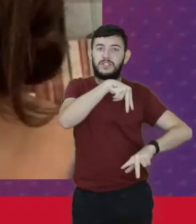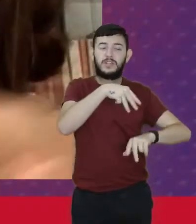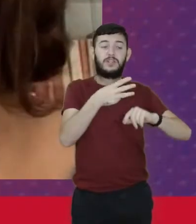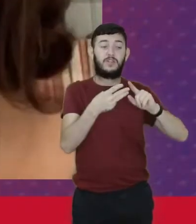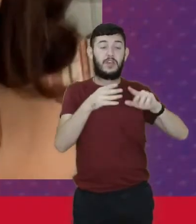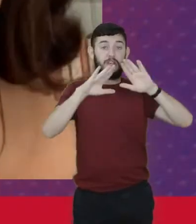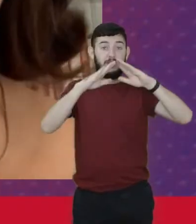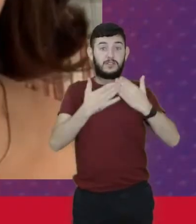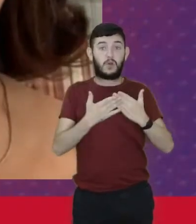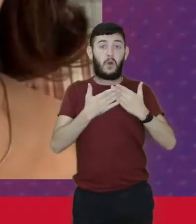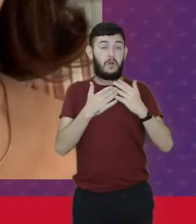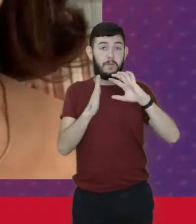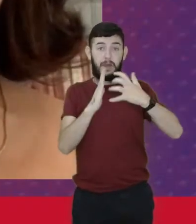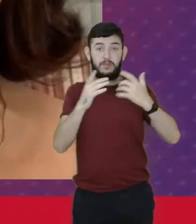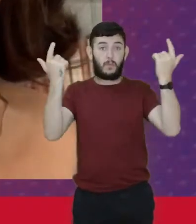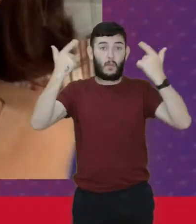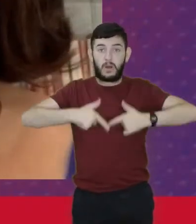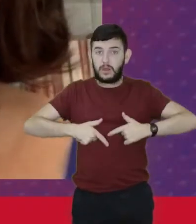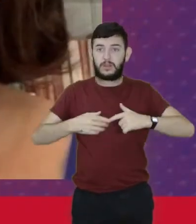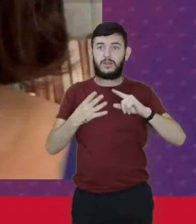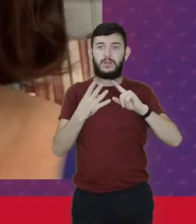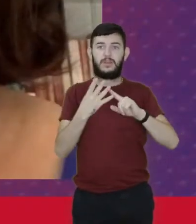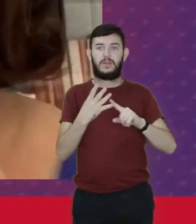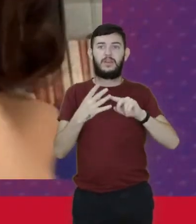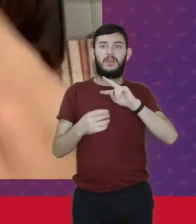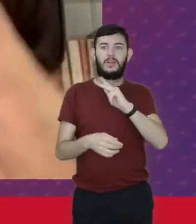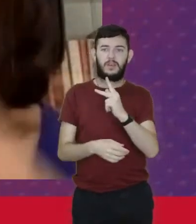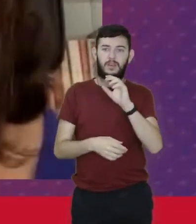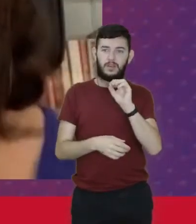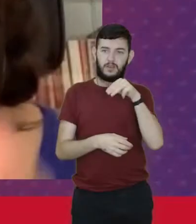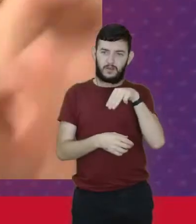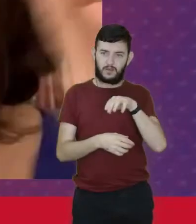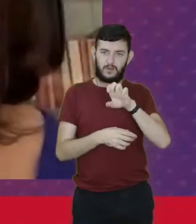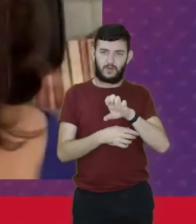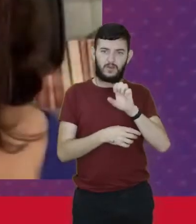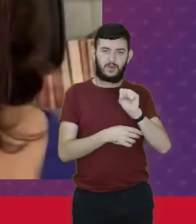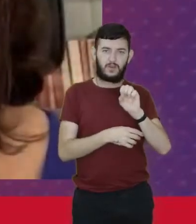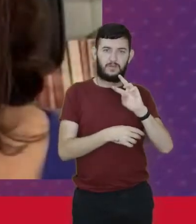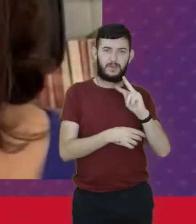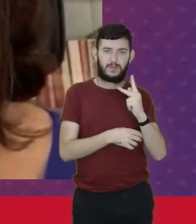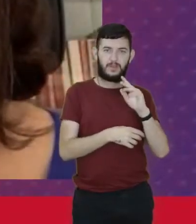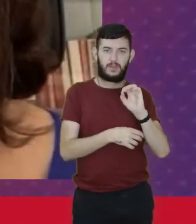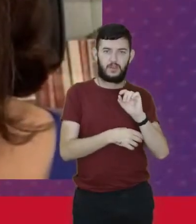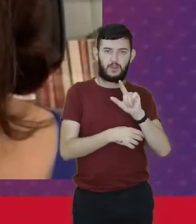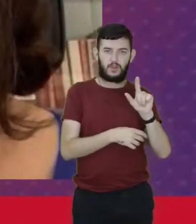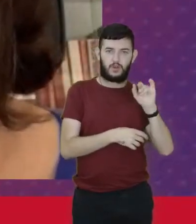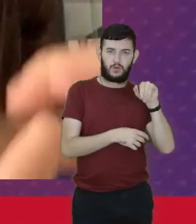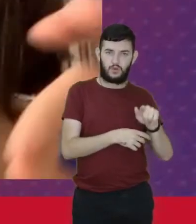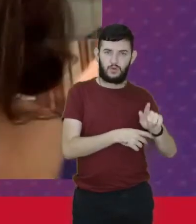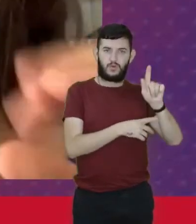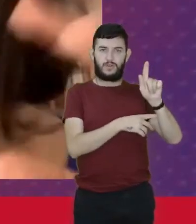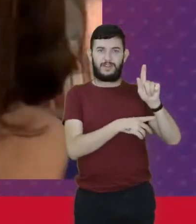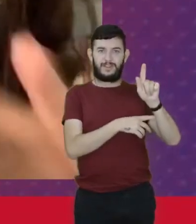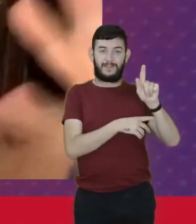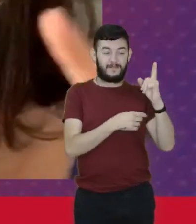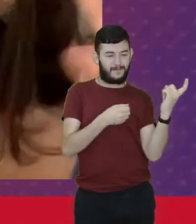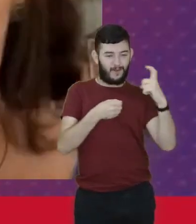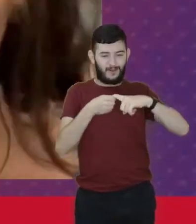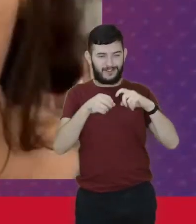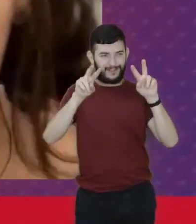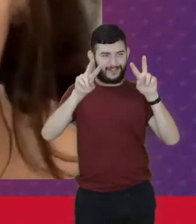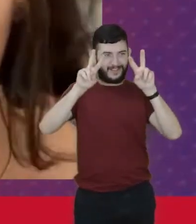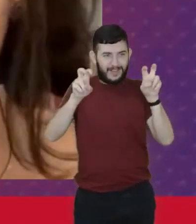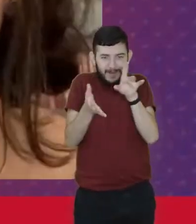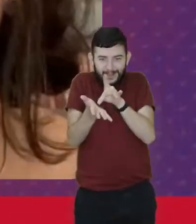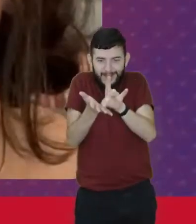homeschooling, a educação doméstica, elas recriam a imagem do inimigo interno. E quem é,